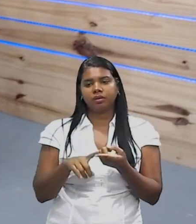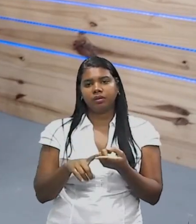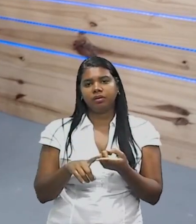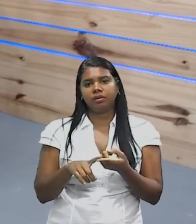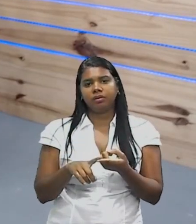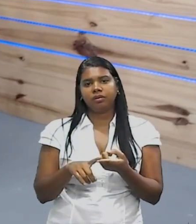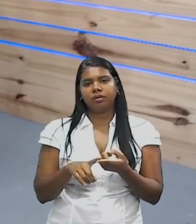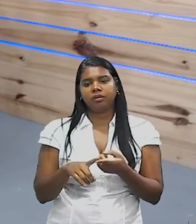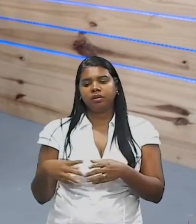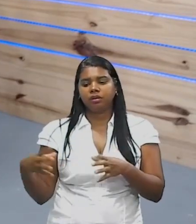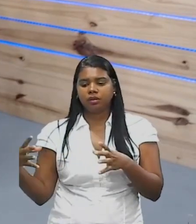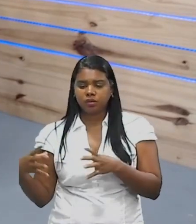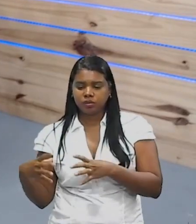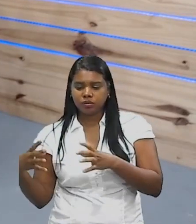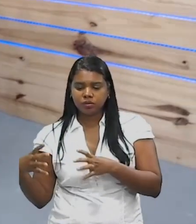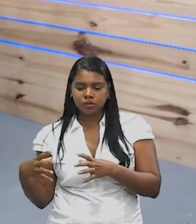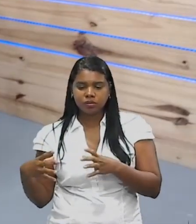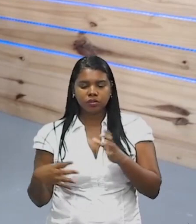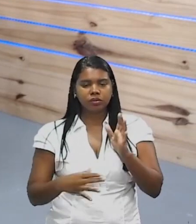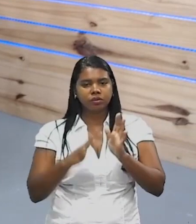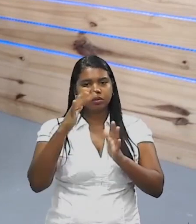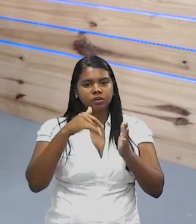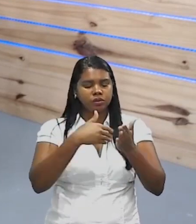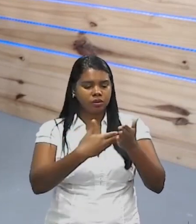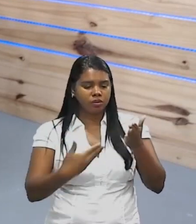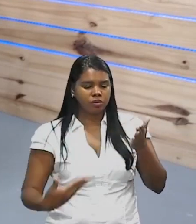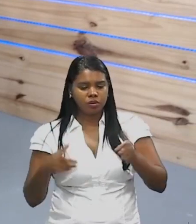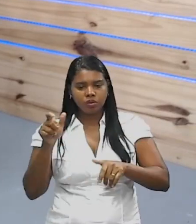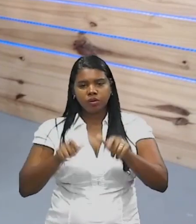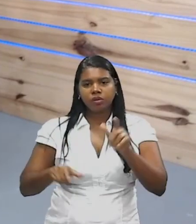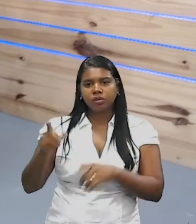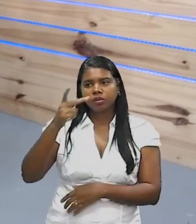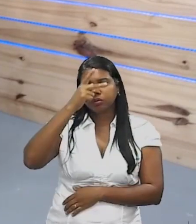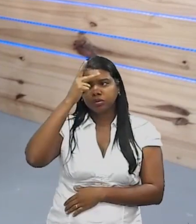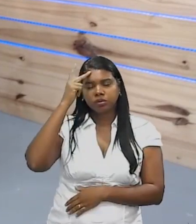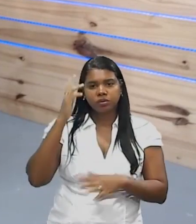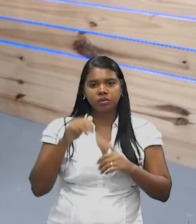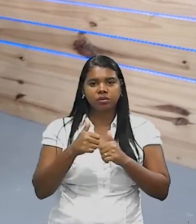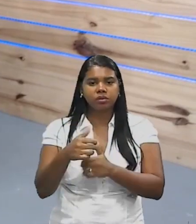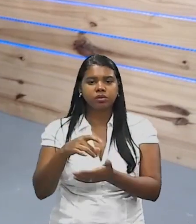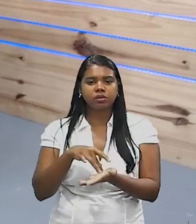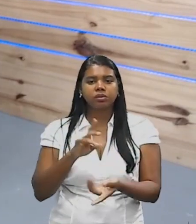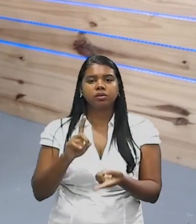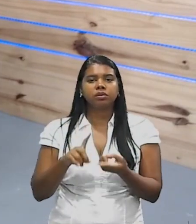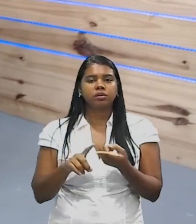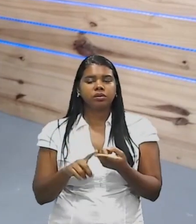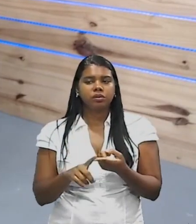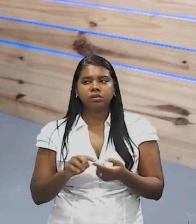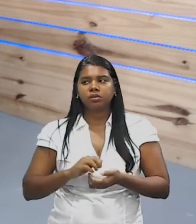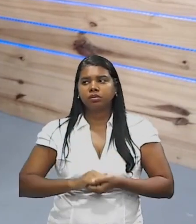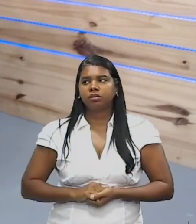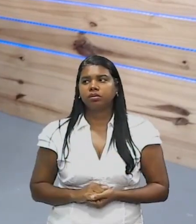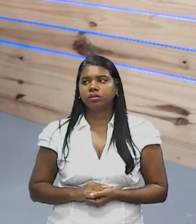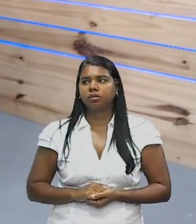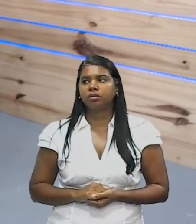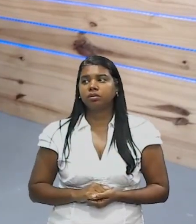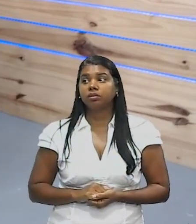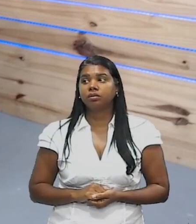consultoria, de contratar pessoas que fiquem dentro acompanhando, mesmo que tenha a consultoria externa.